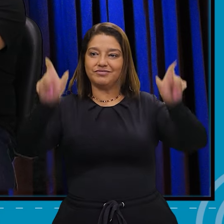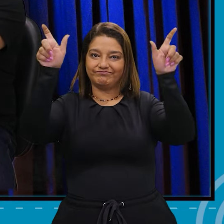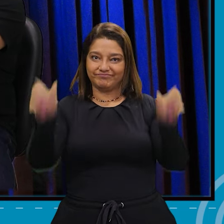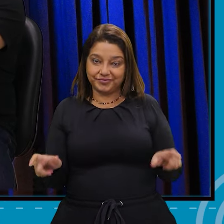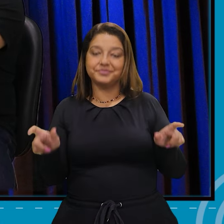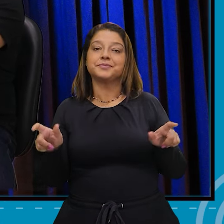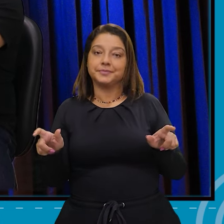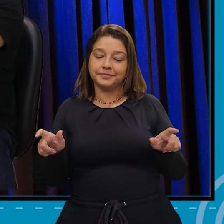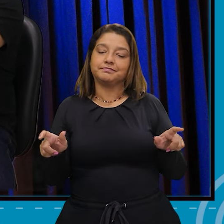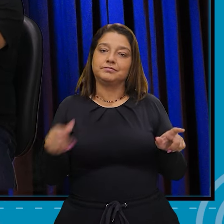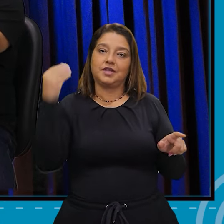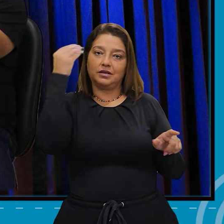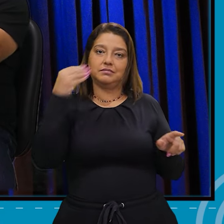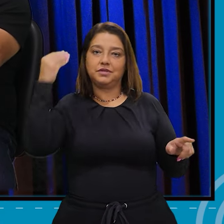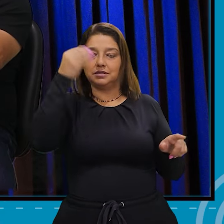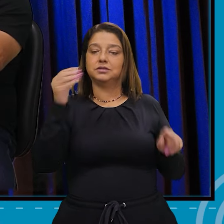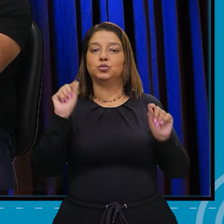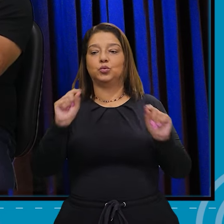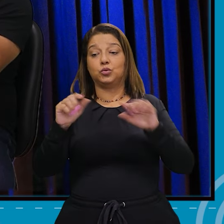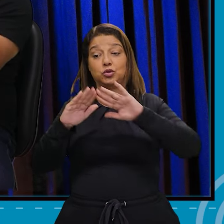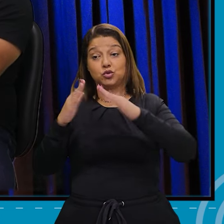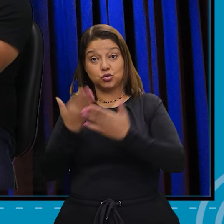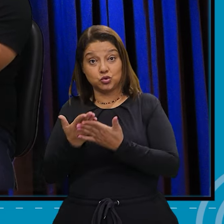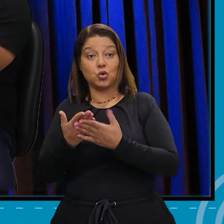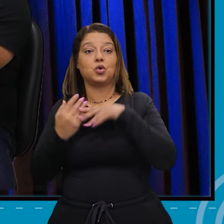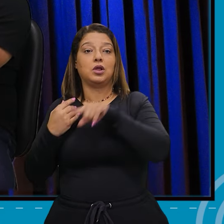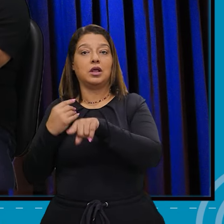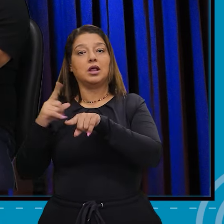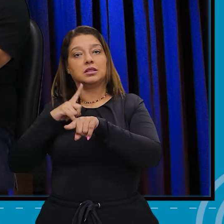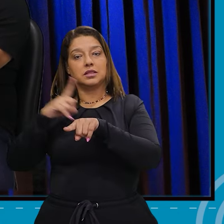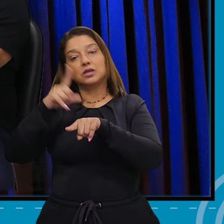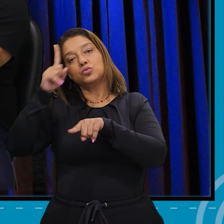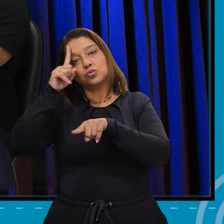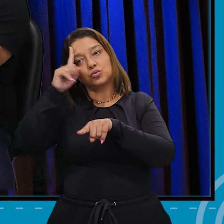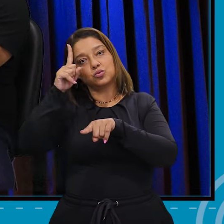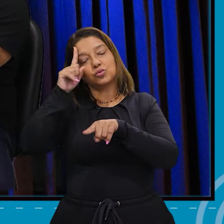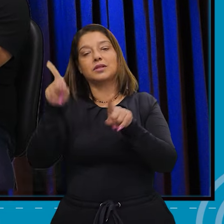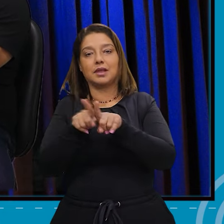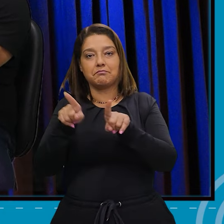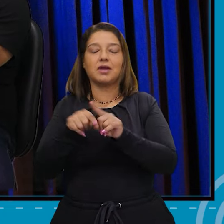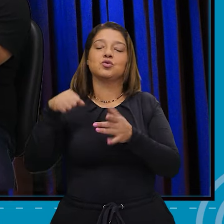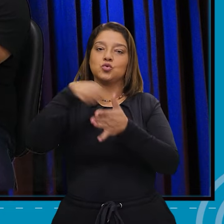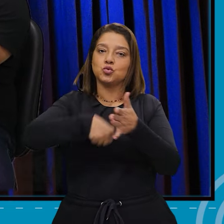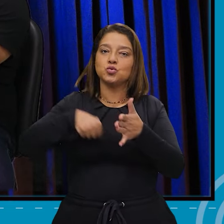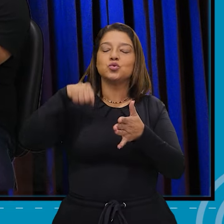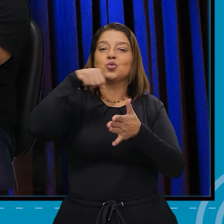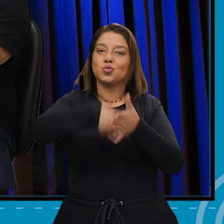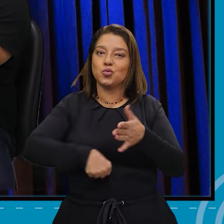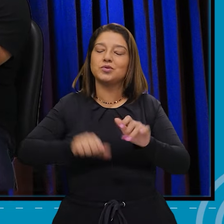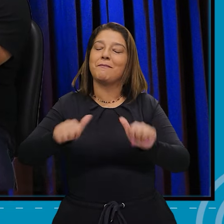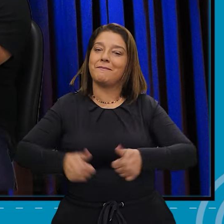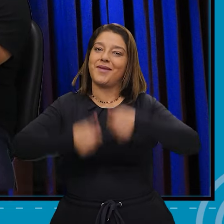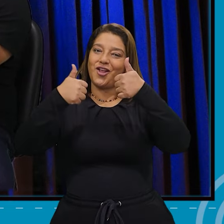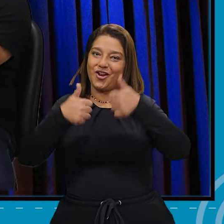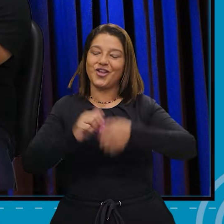do outro, né? E é essa experiência onde que a escola, ela a cada dia ela tem que